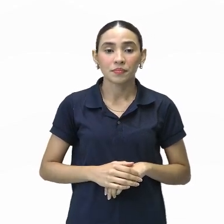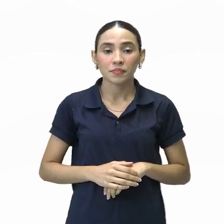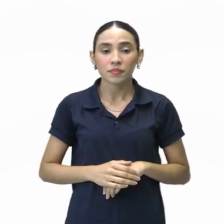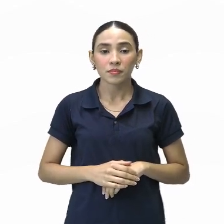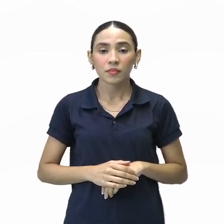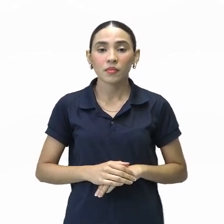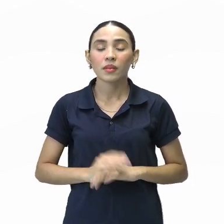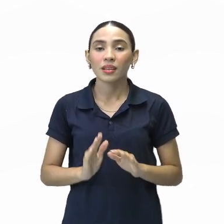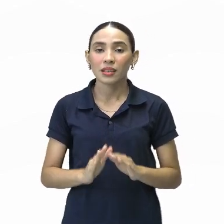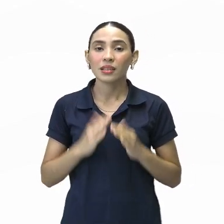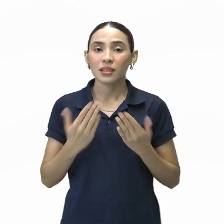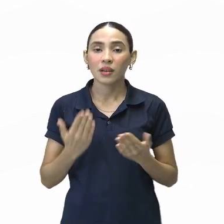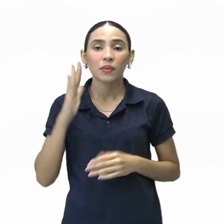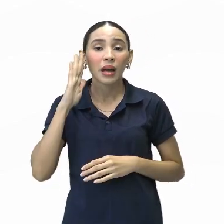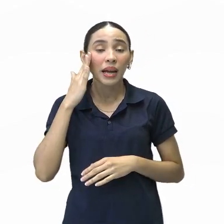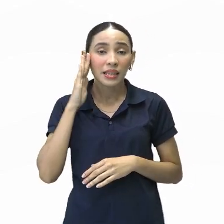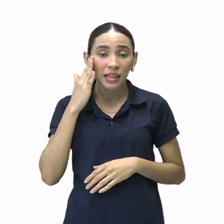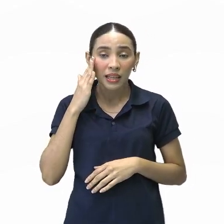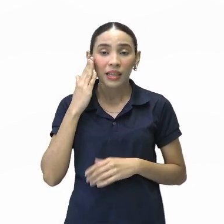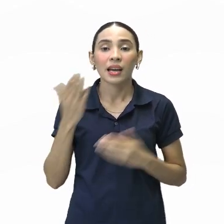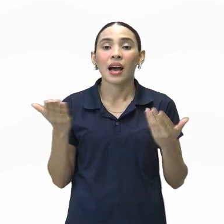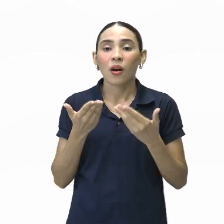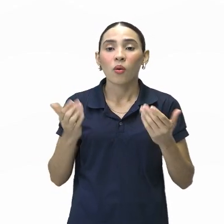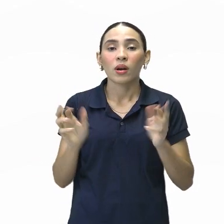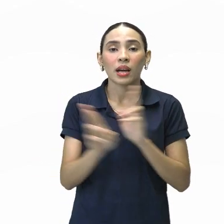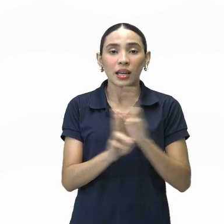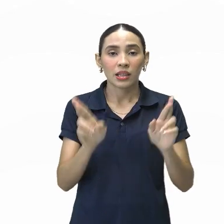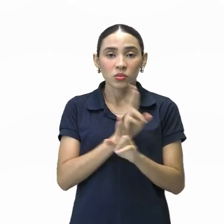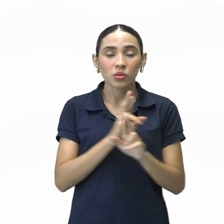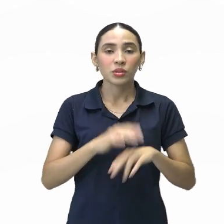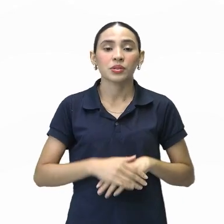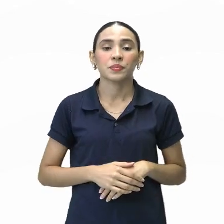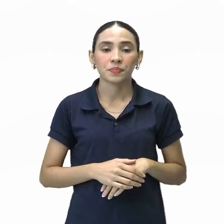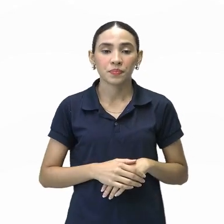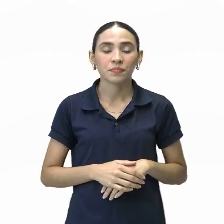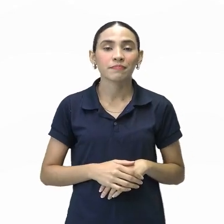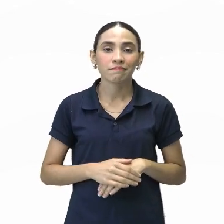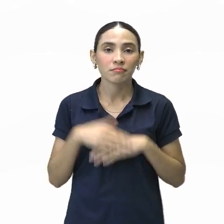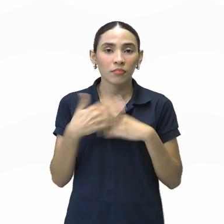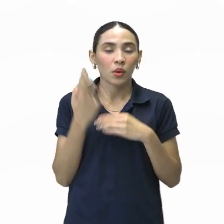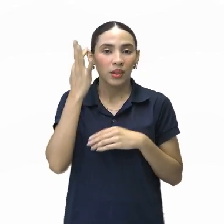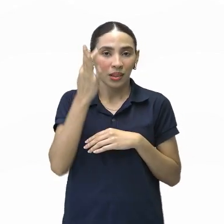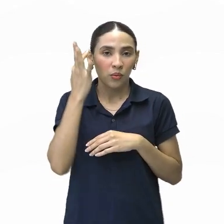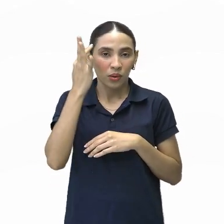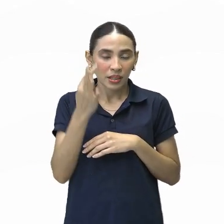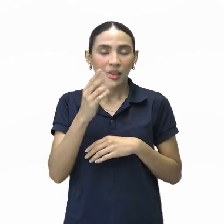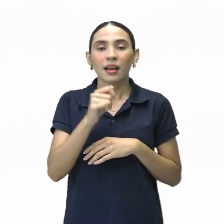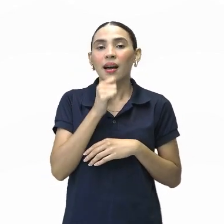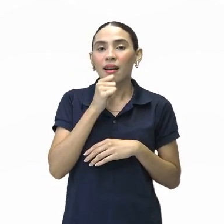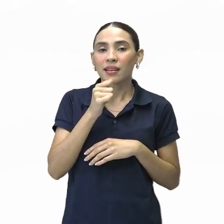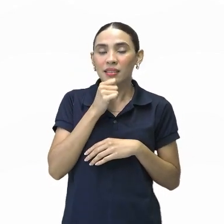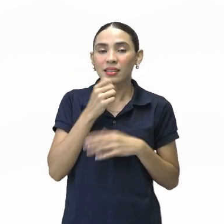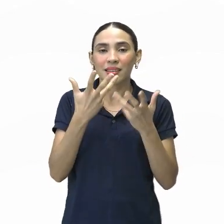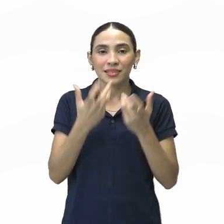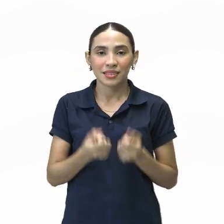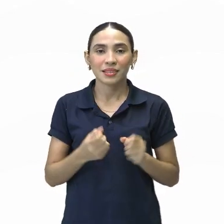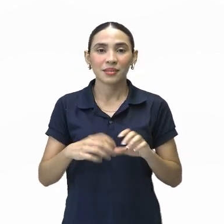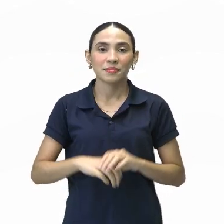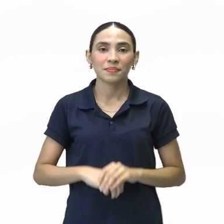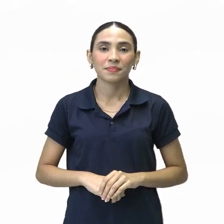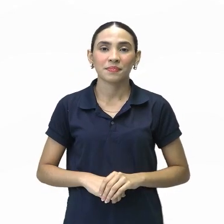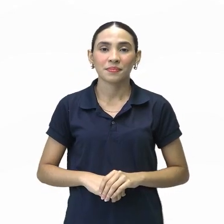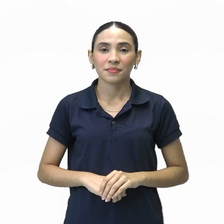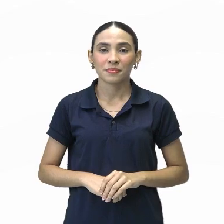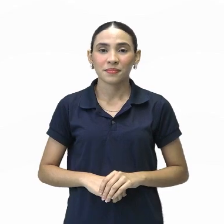aí nós vamos entender um pouquinho as razões pelas quais essa teoria ainda é aceita.